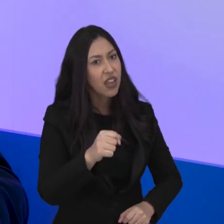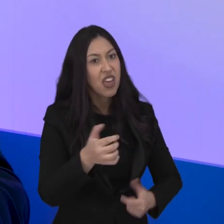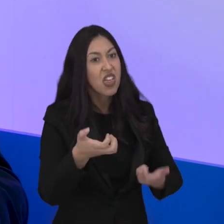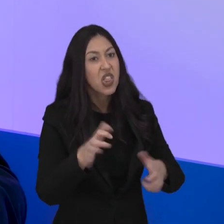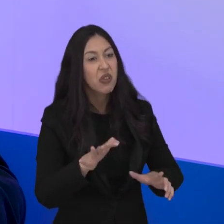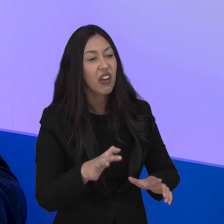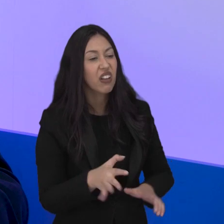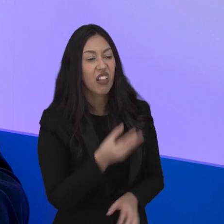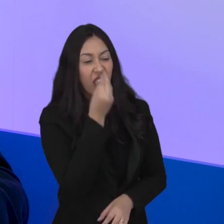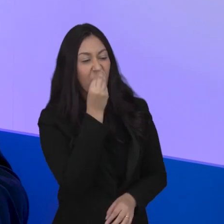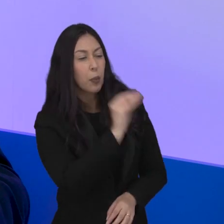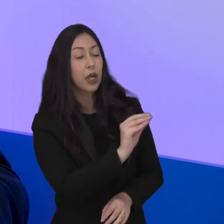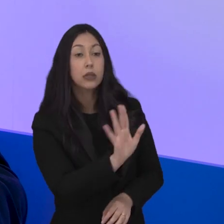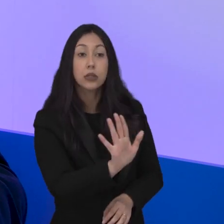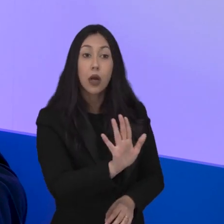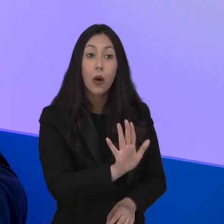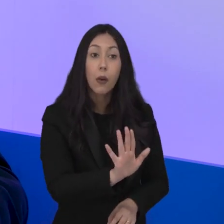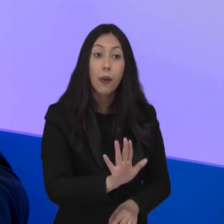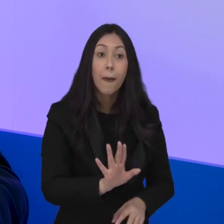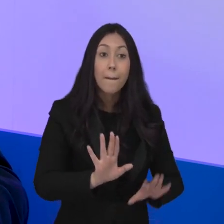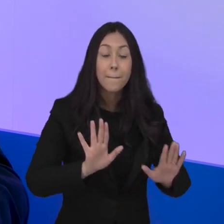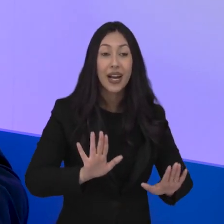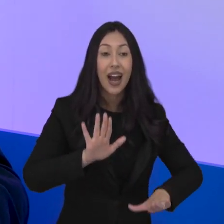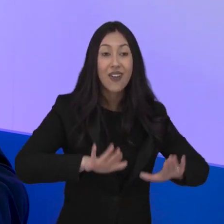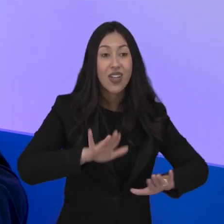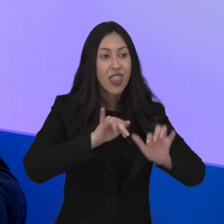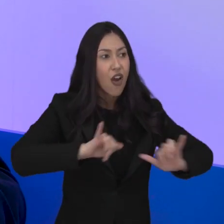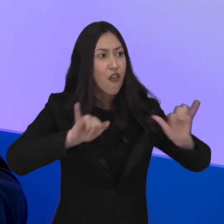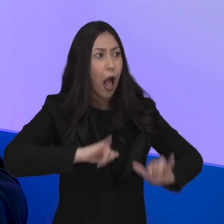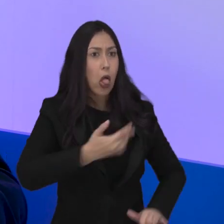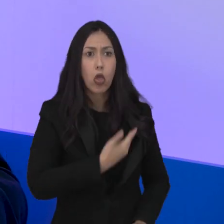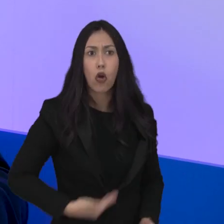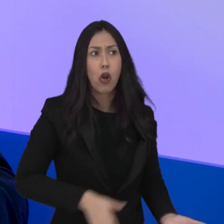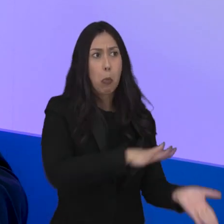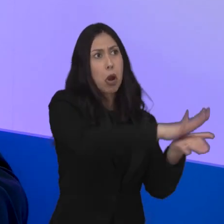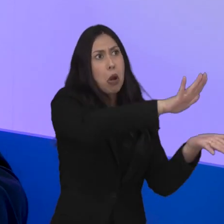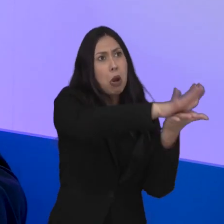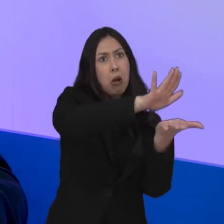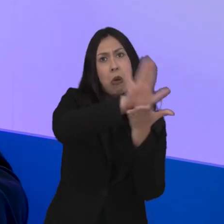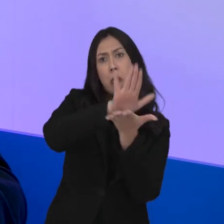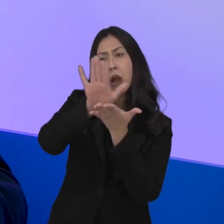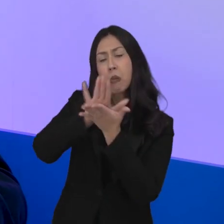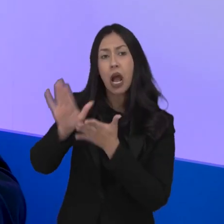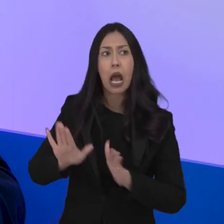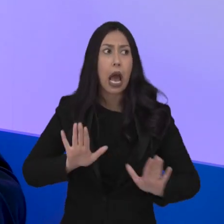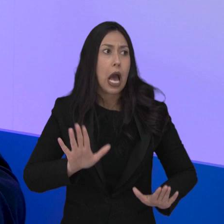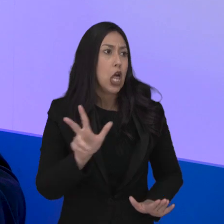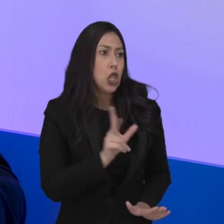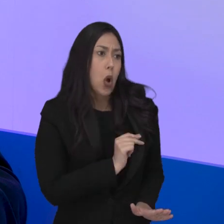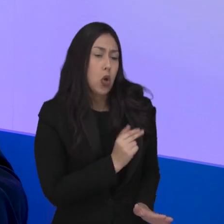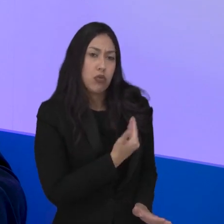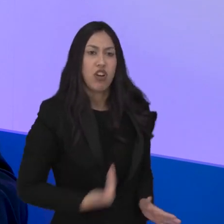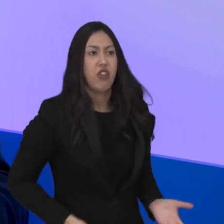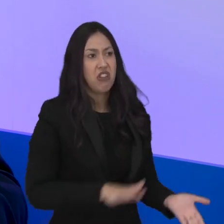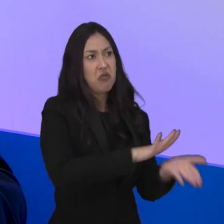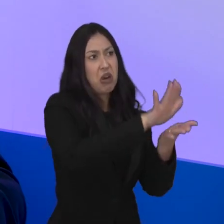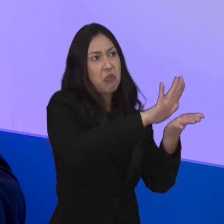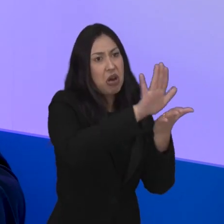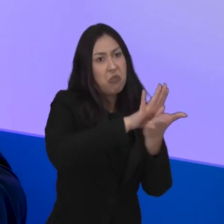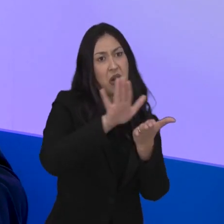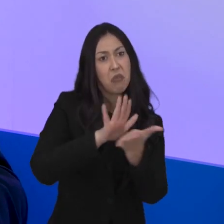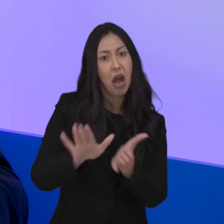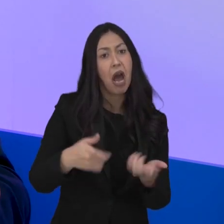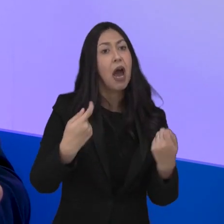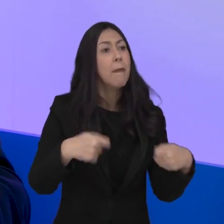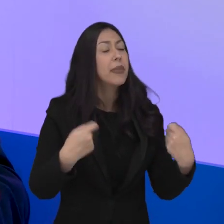querendo minimizar a discussão, a respeito do excesso de gastos do governo. Né? Então, muito se discute isso, porque o governo gasta muito,